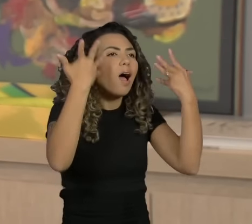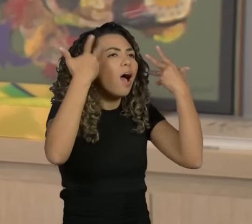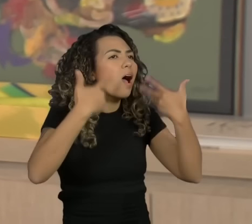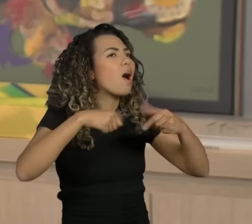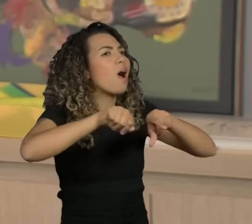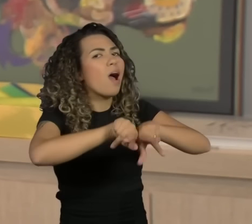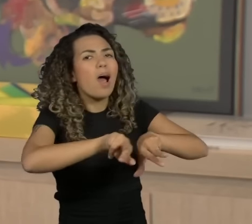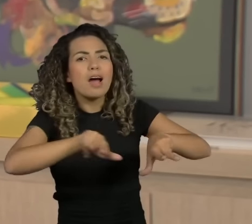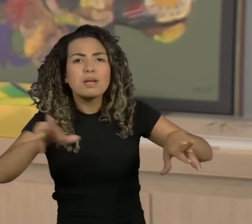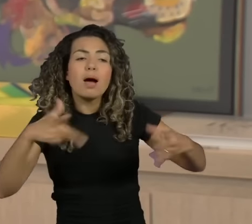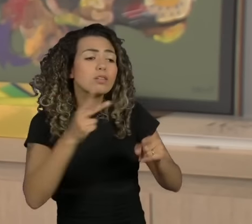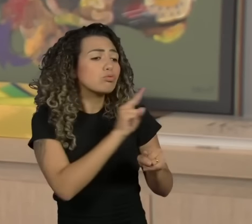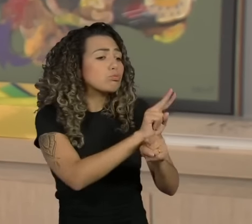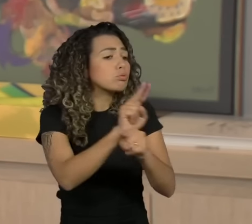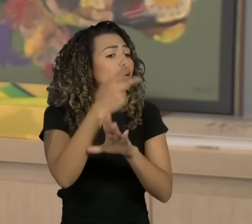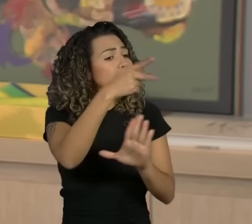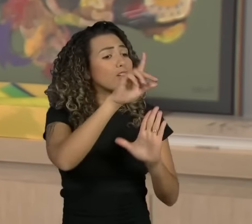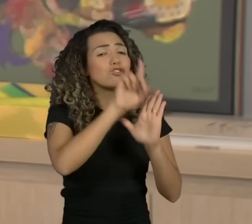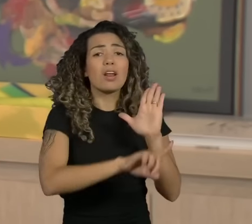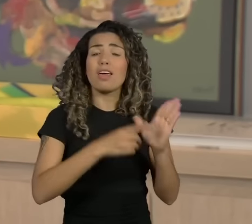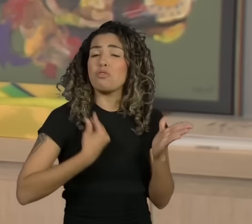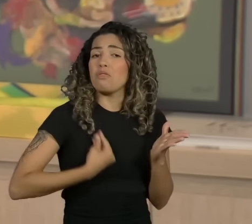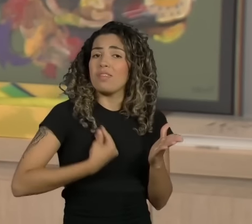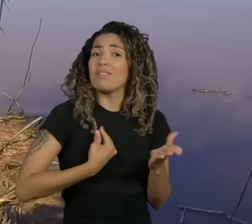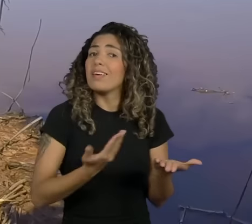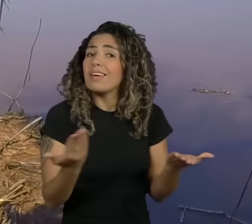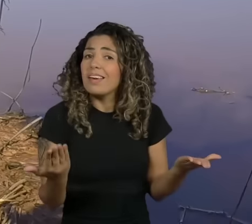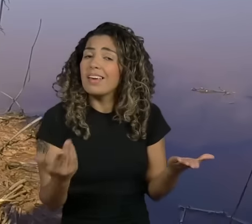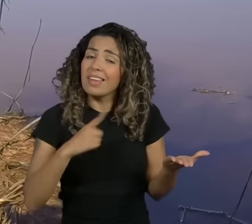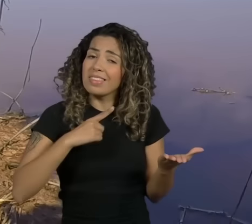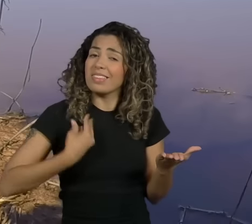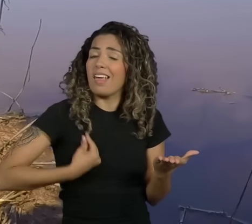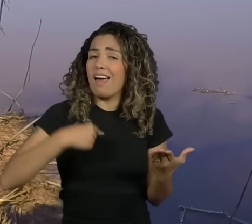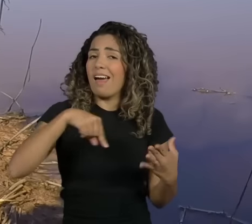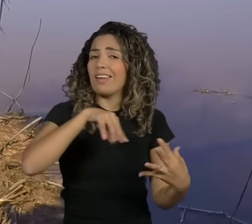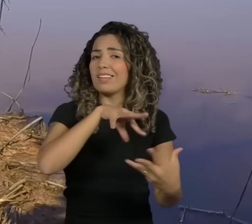esses animais que convivem com a gente aqui na Terra.